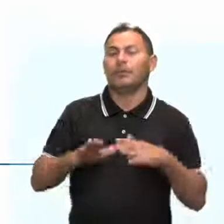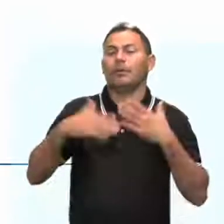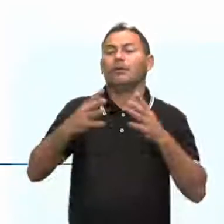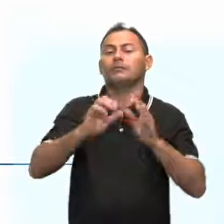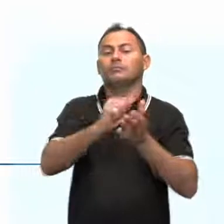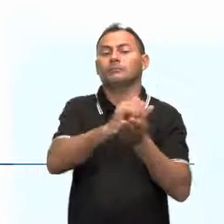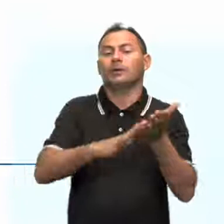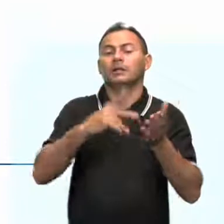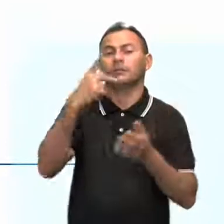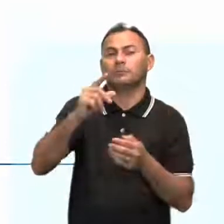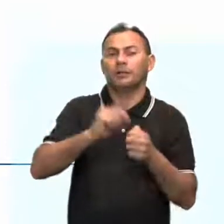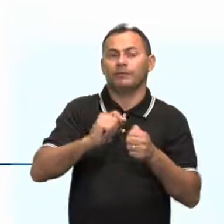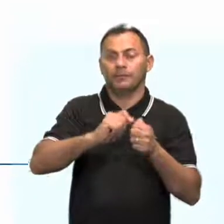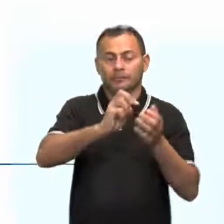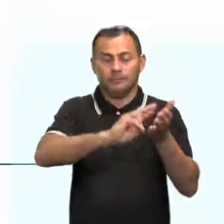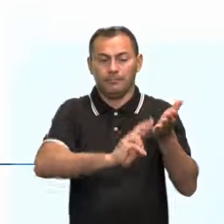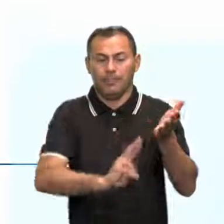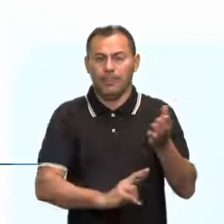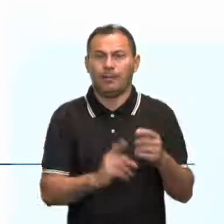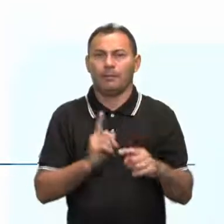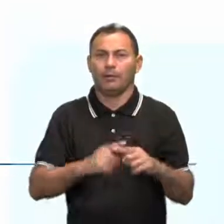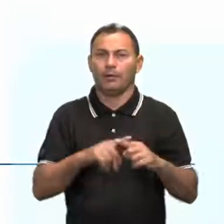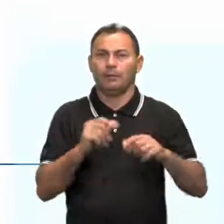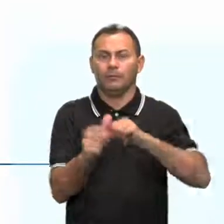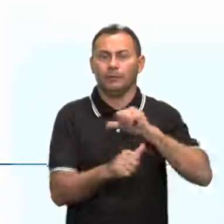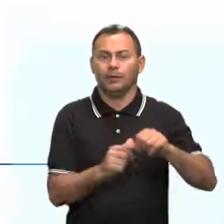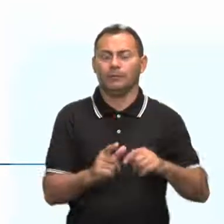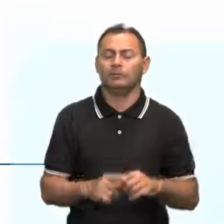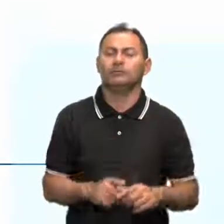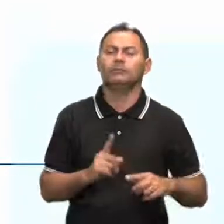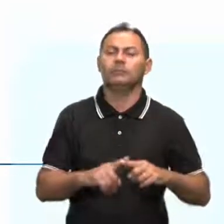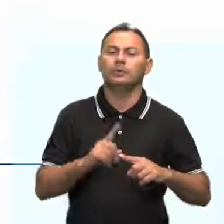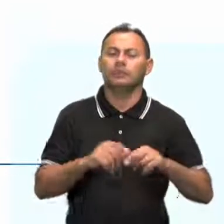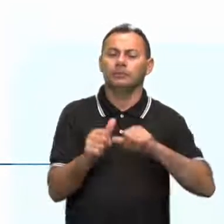sua tarefa? Fazer um relatório. Por que mudar?